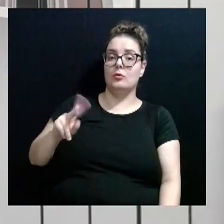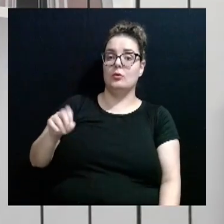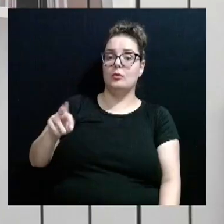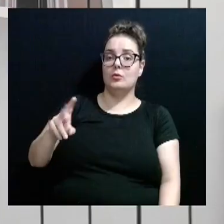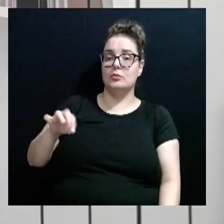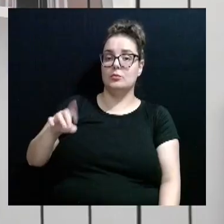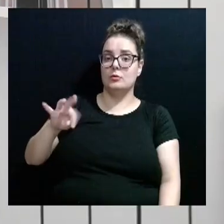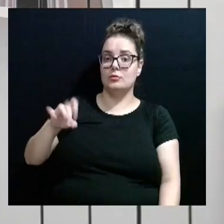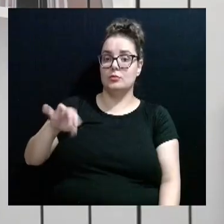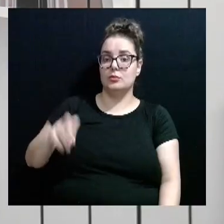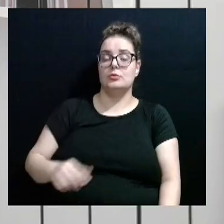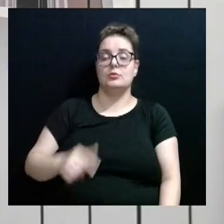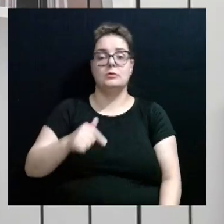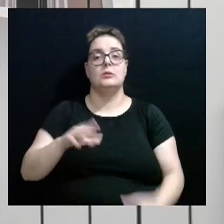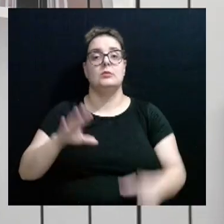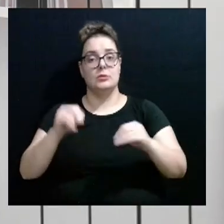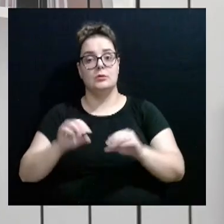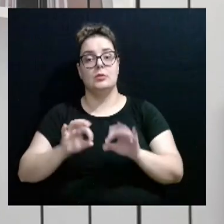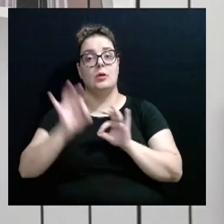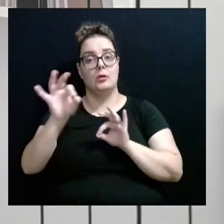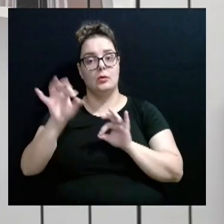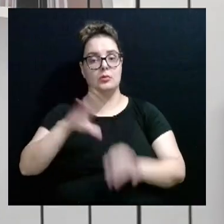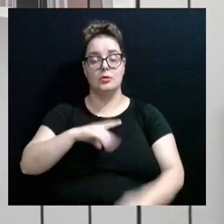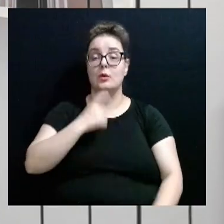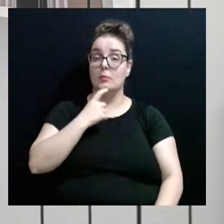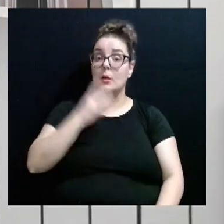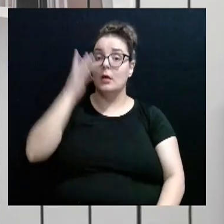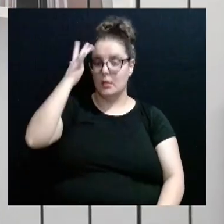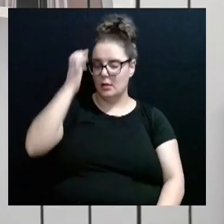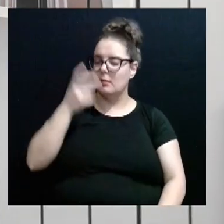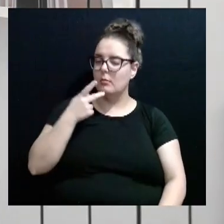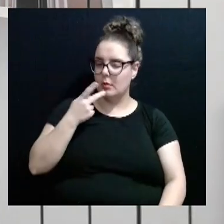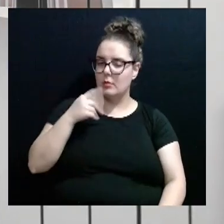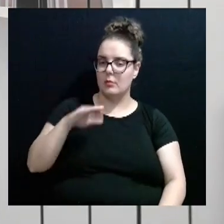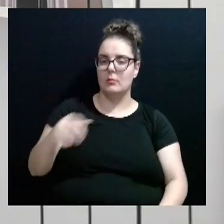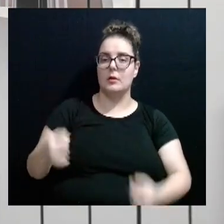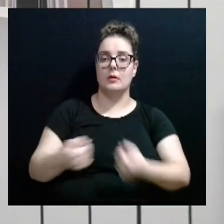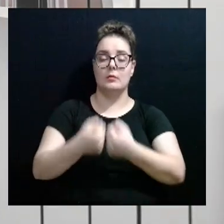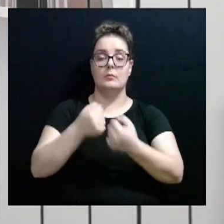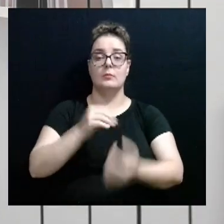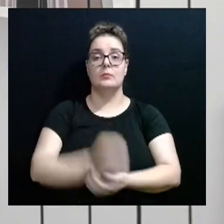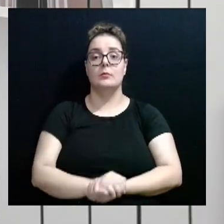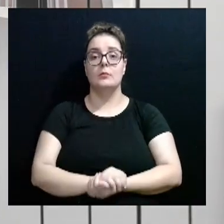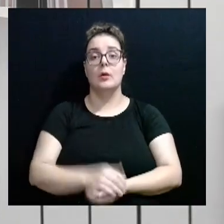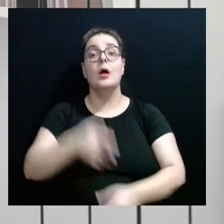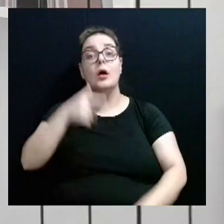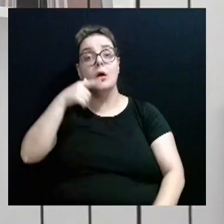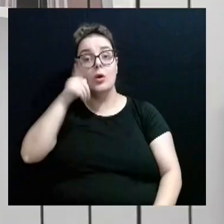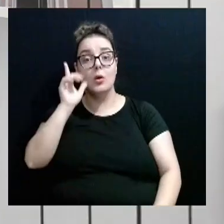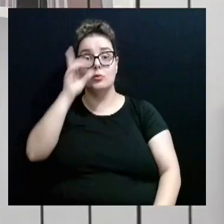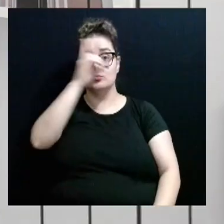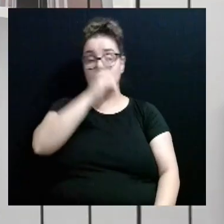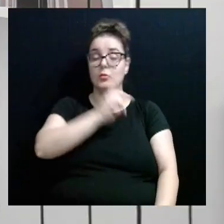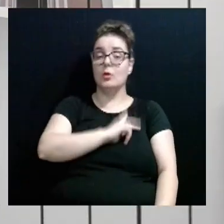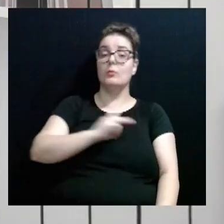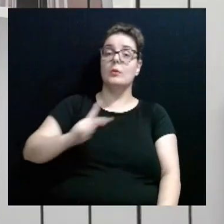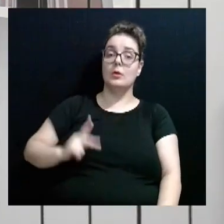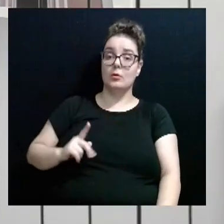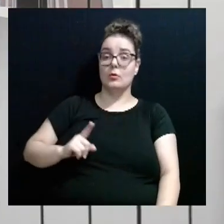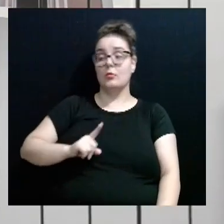fora de casa. Amanhã a gente fala mais sobre este confronto. E ontem, no domingo, a Ponte Preta foi até